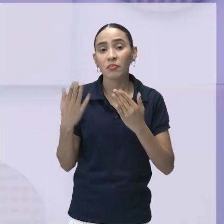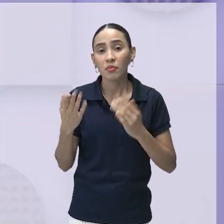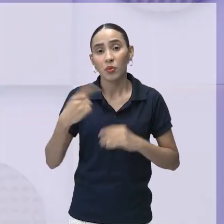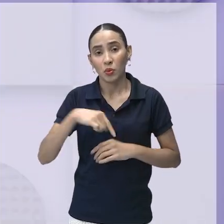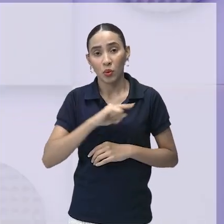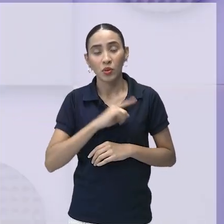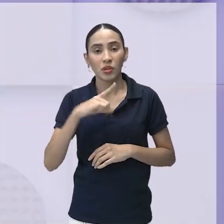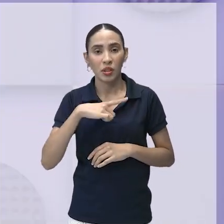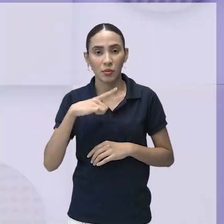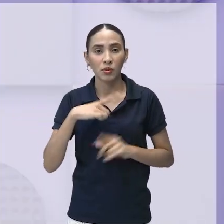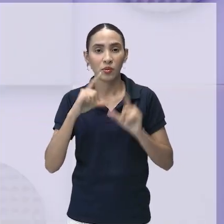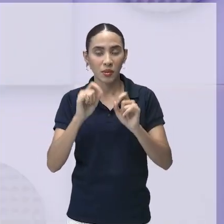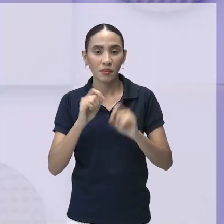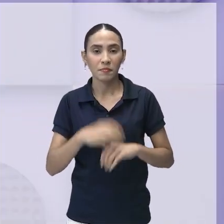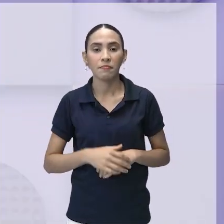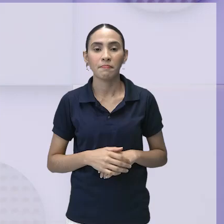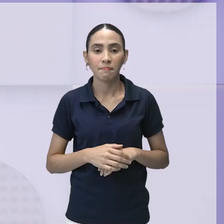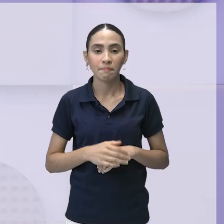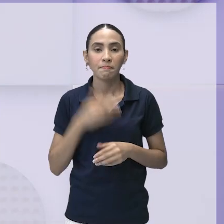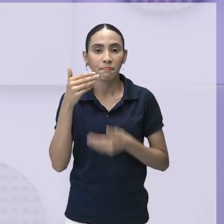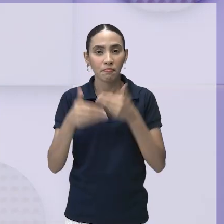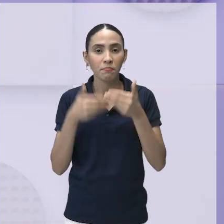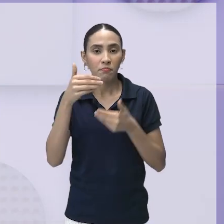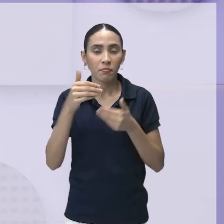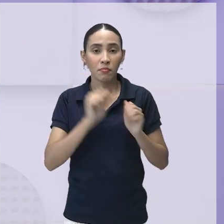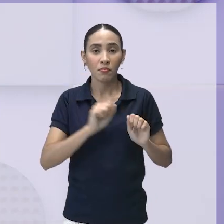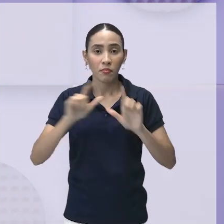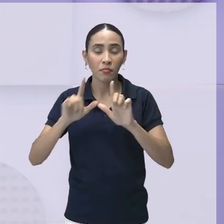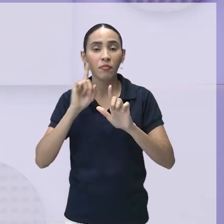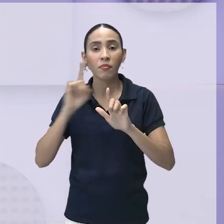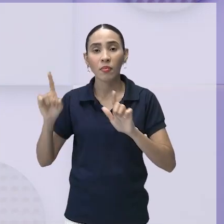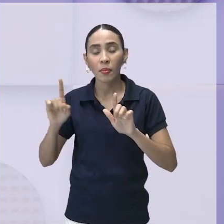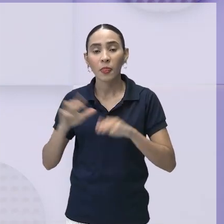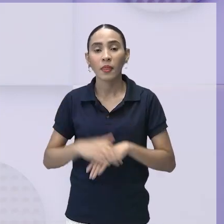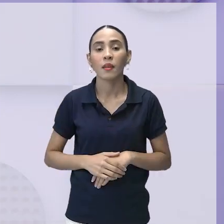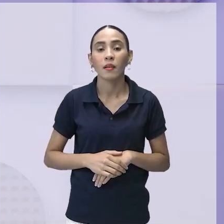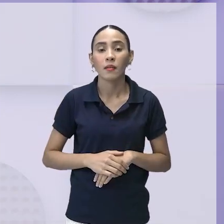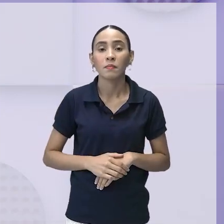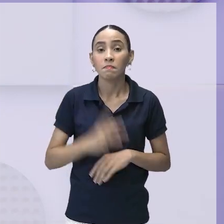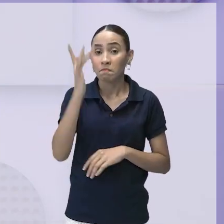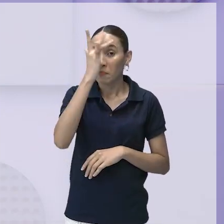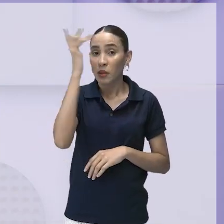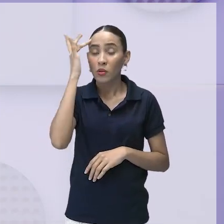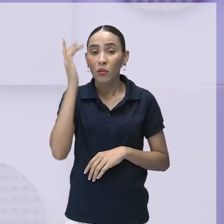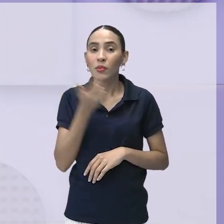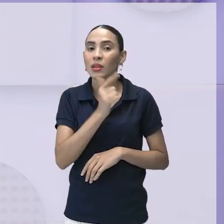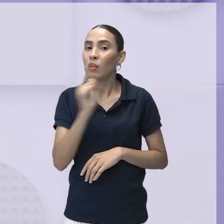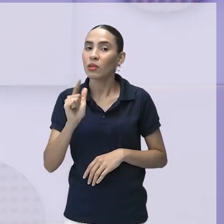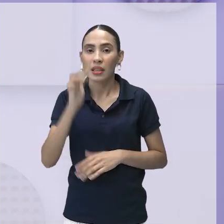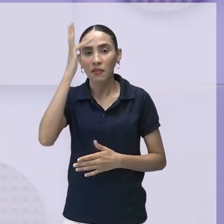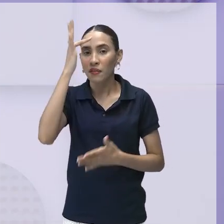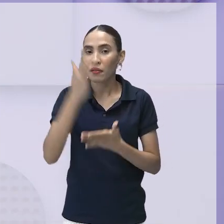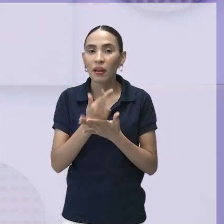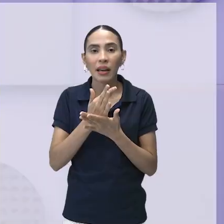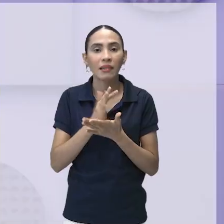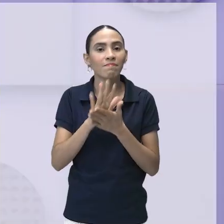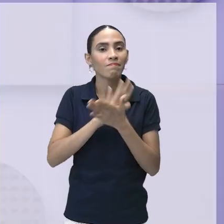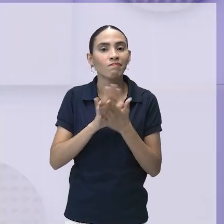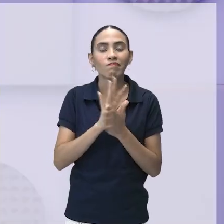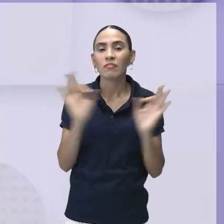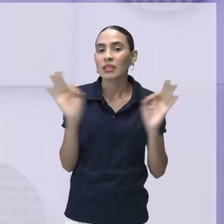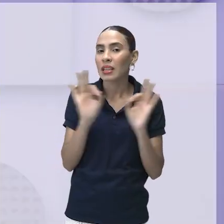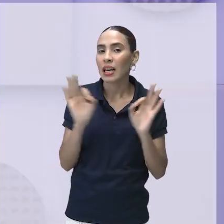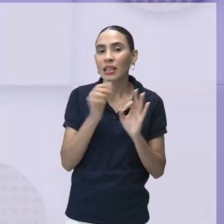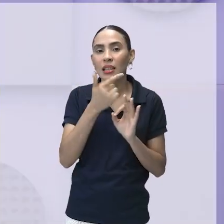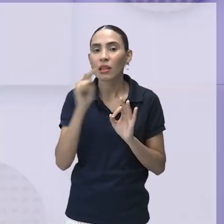nós vamos passar também para essa outra categoria, que seriam as pessoas que não têm uma crença